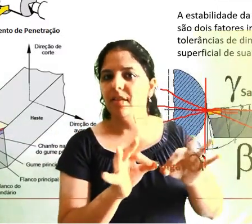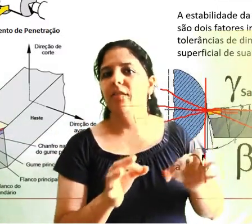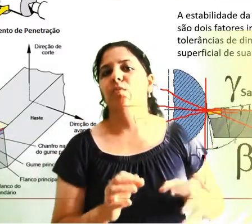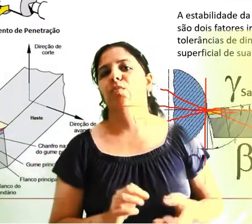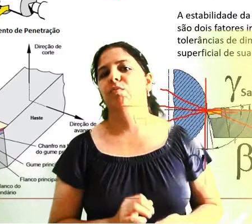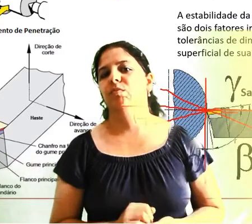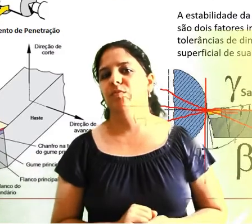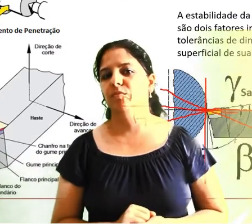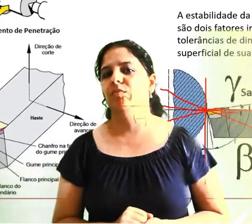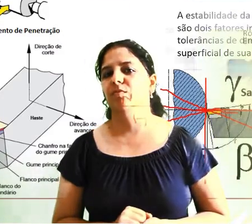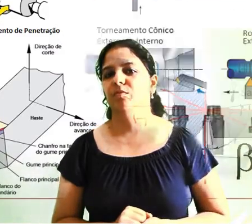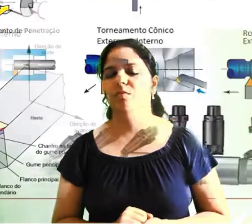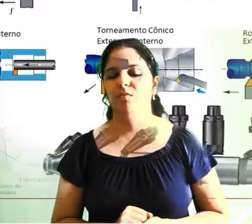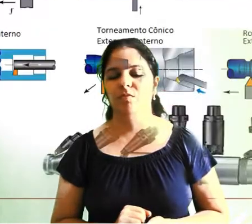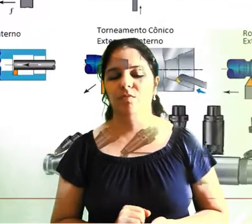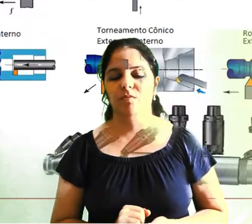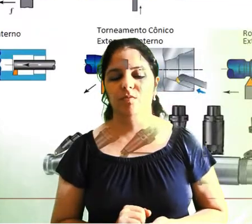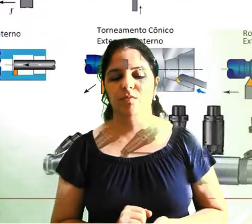ajuste.